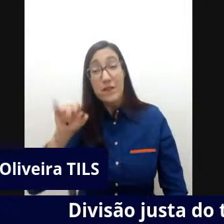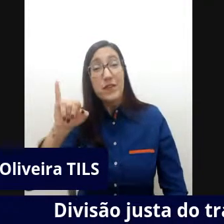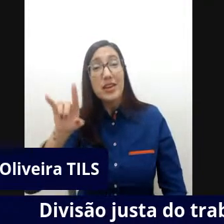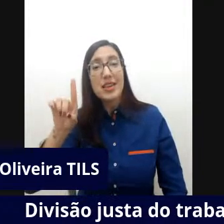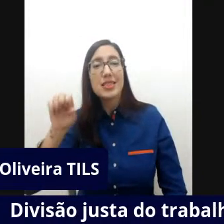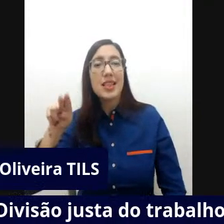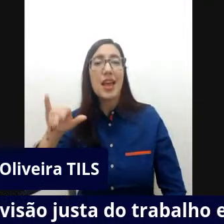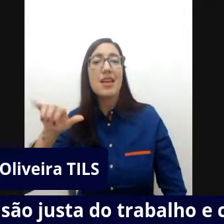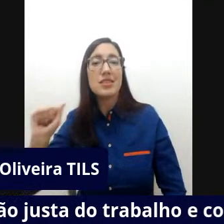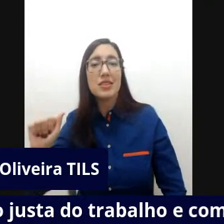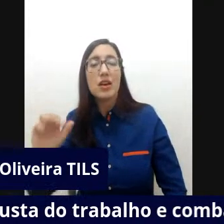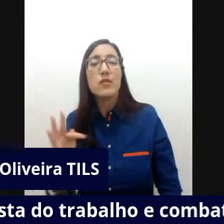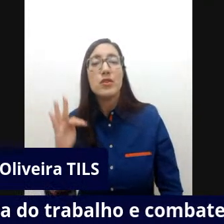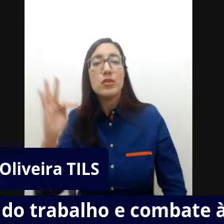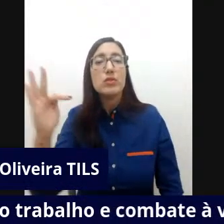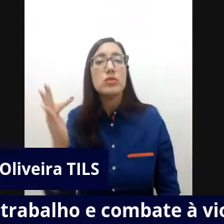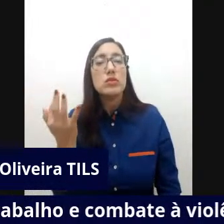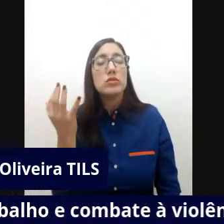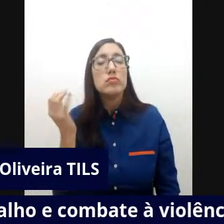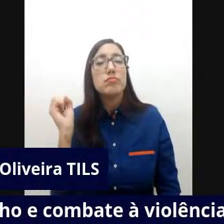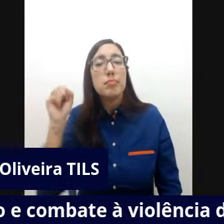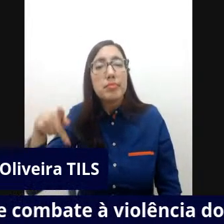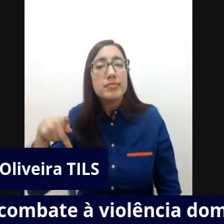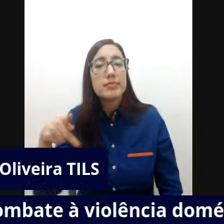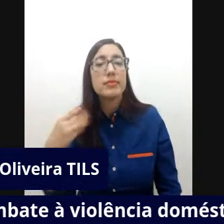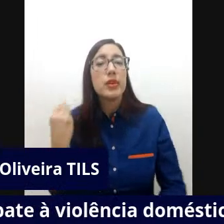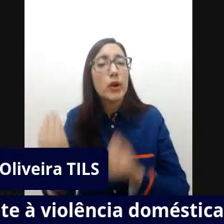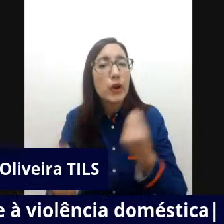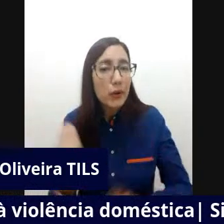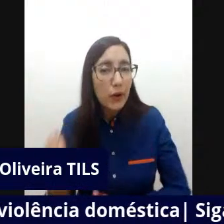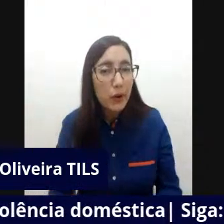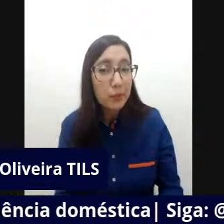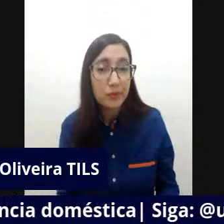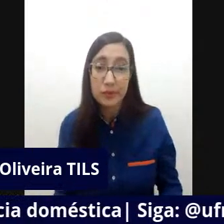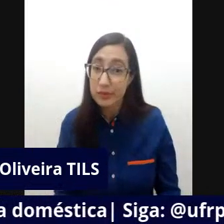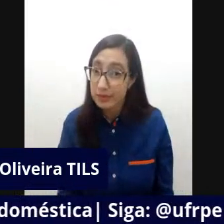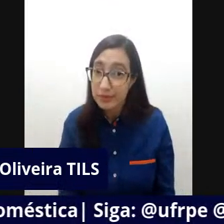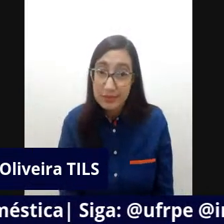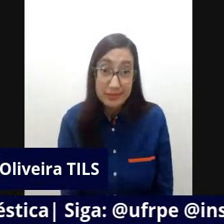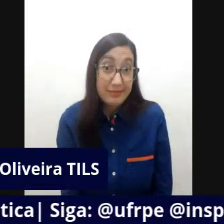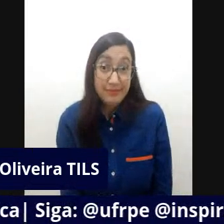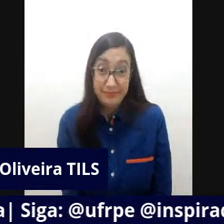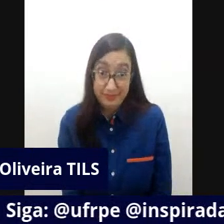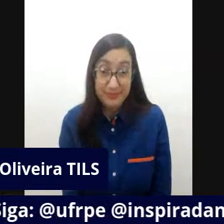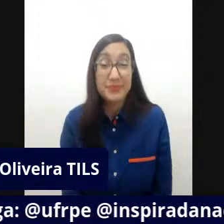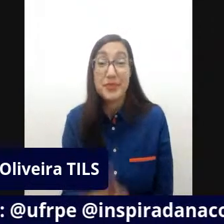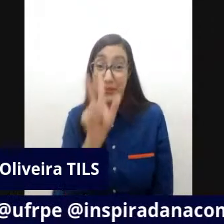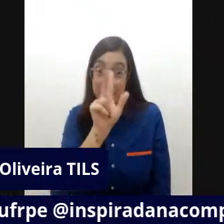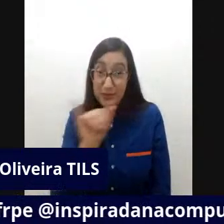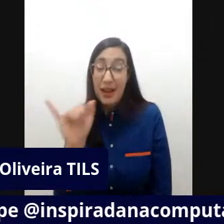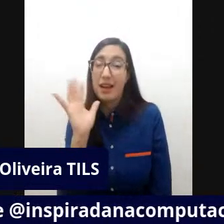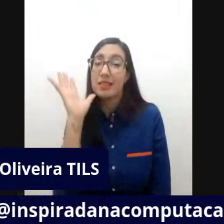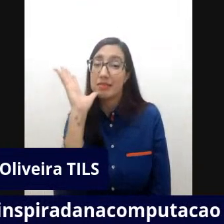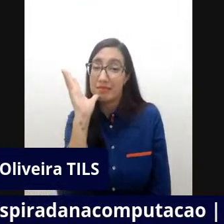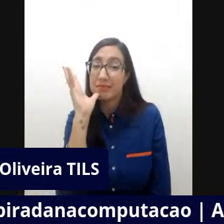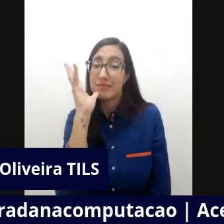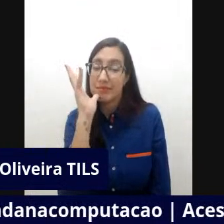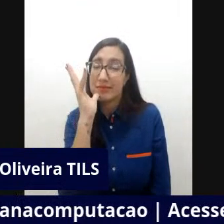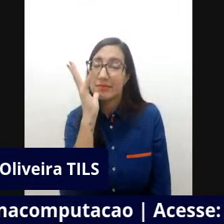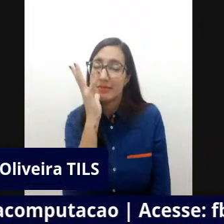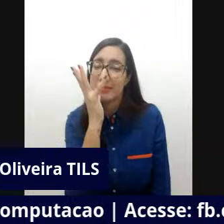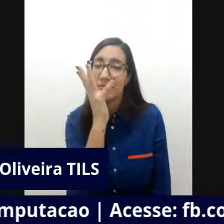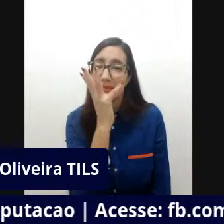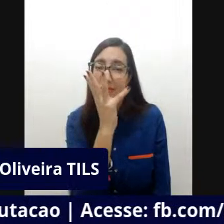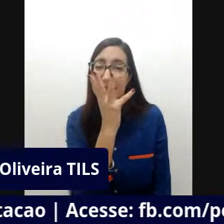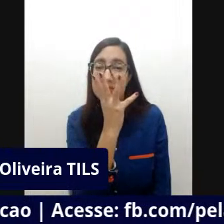porque muitas não param muito tempo, né? Porque é uma atividade bem rotativa. A trabalhadora,